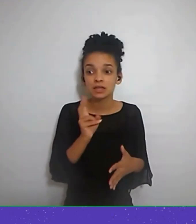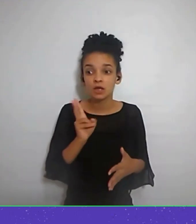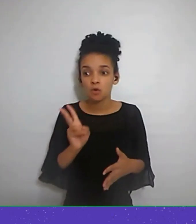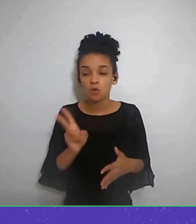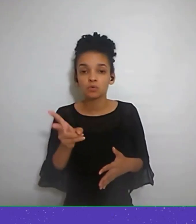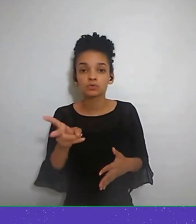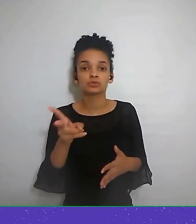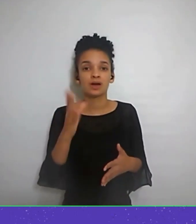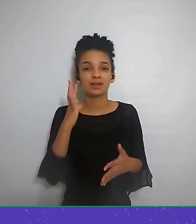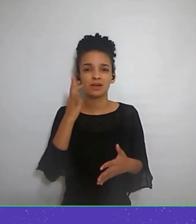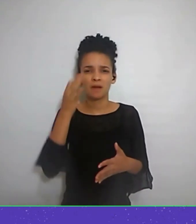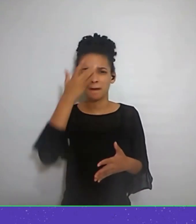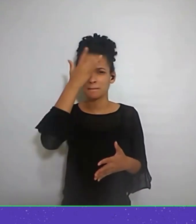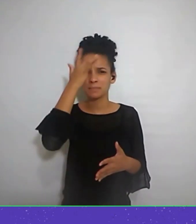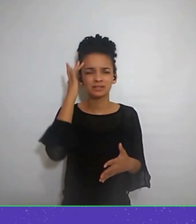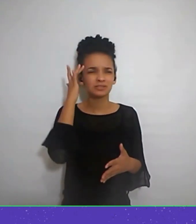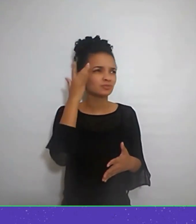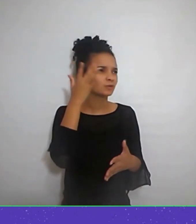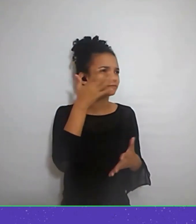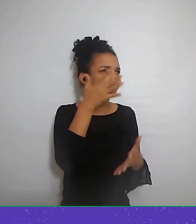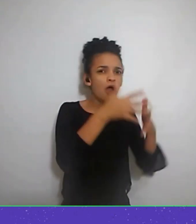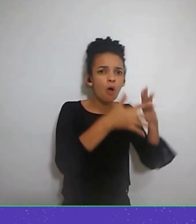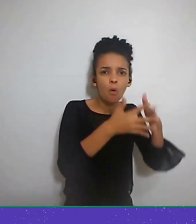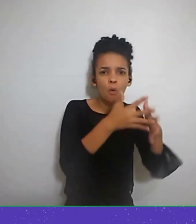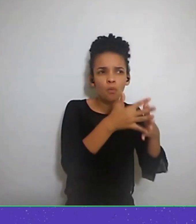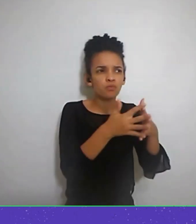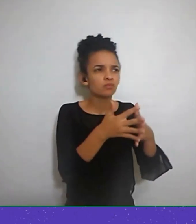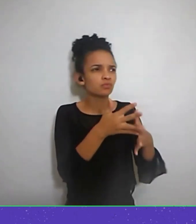estavam confundindo que João